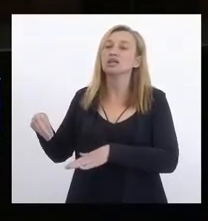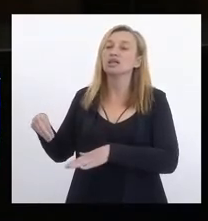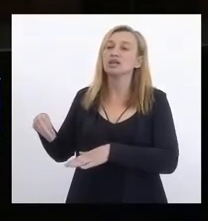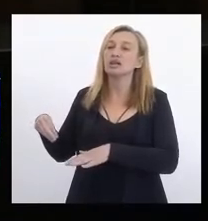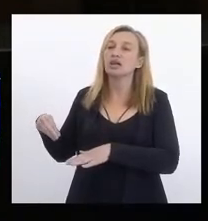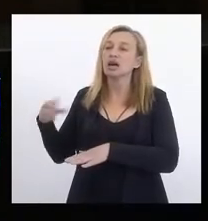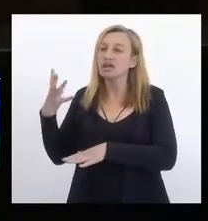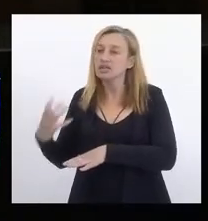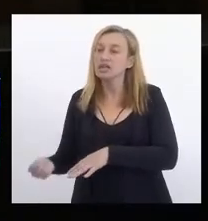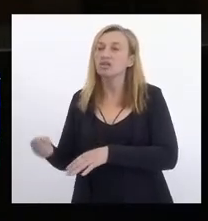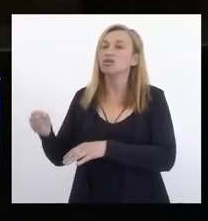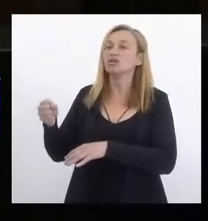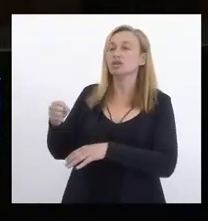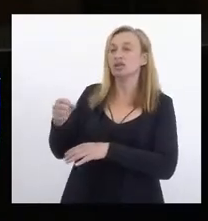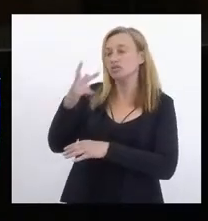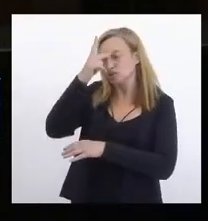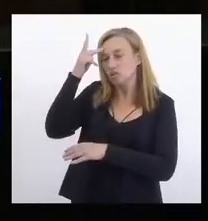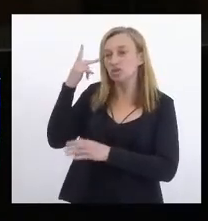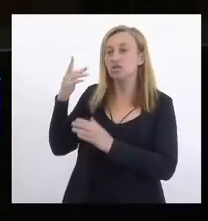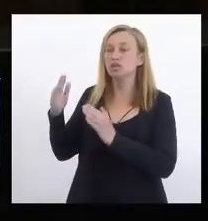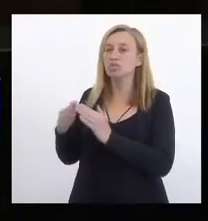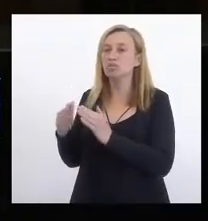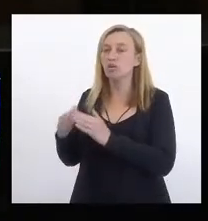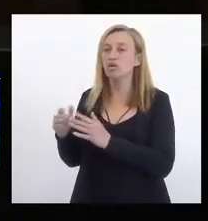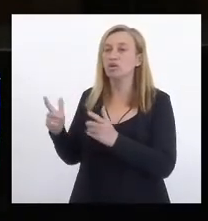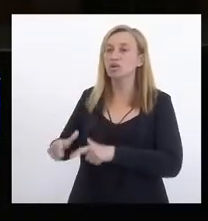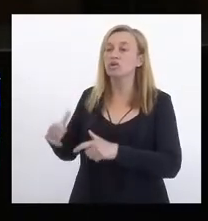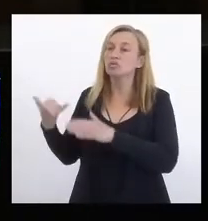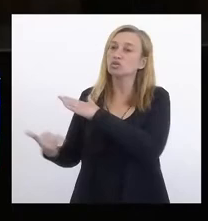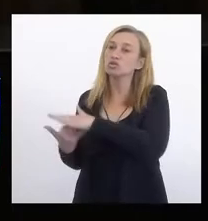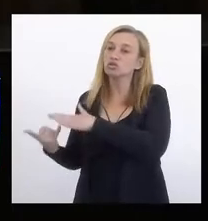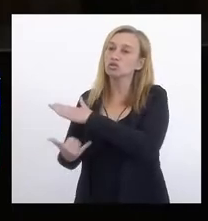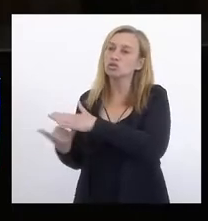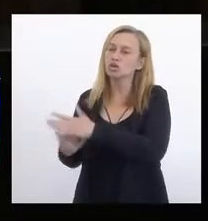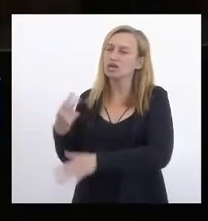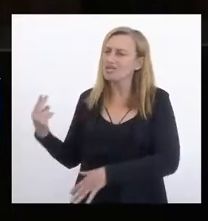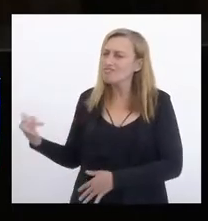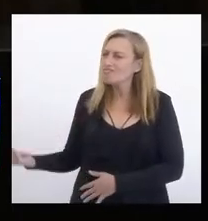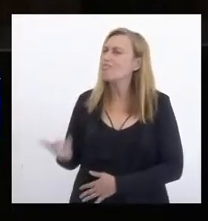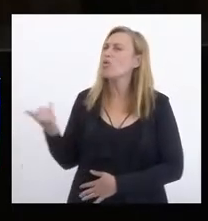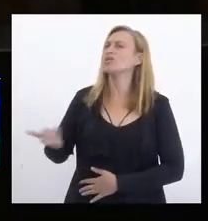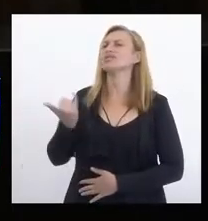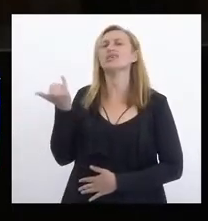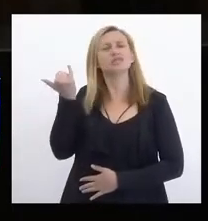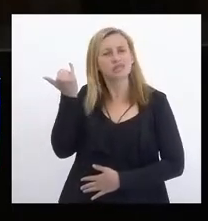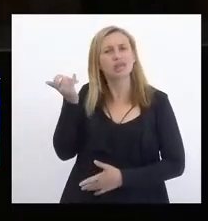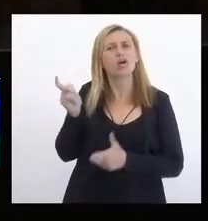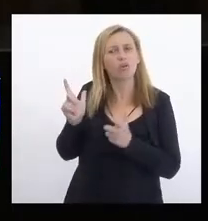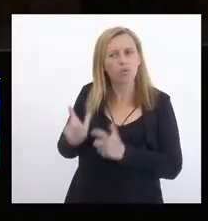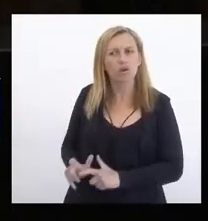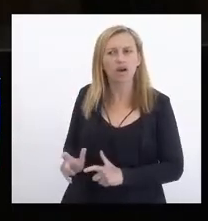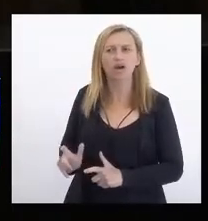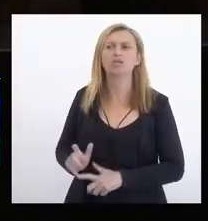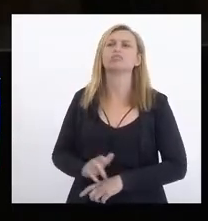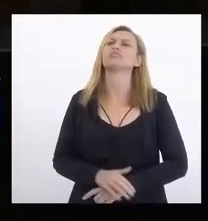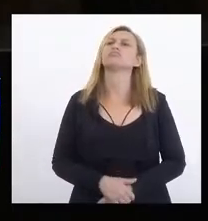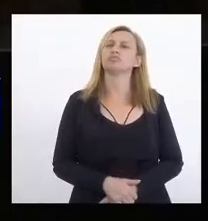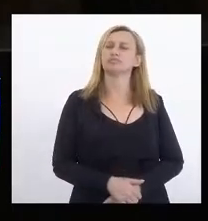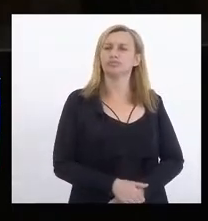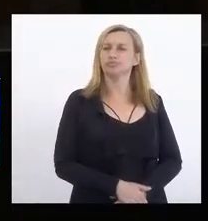da Zona Oeste como uma instituição que dá relevância e